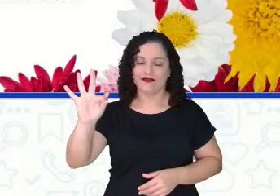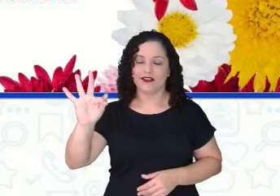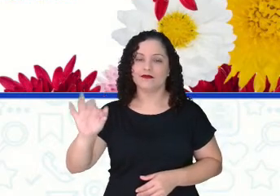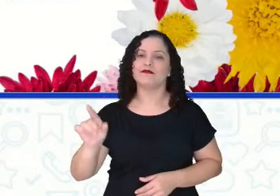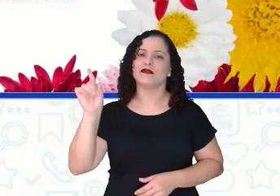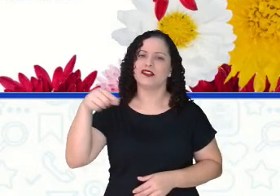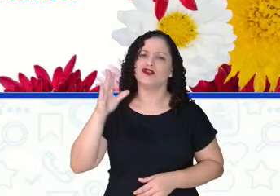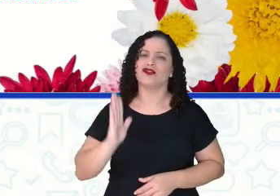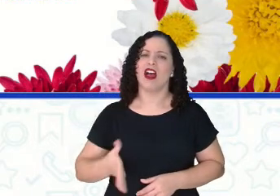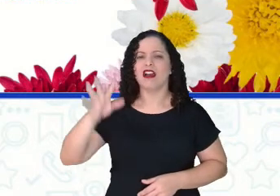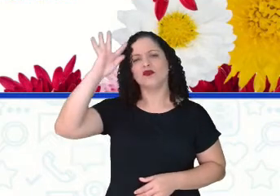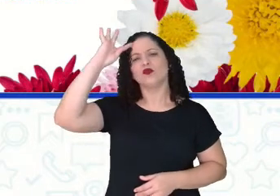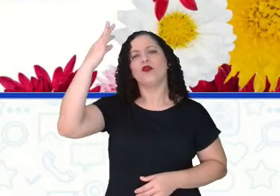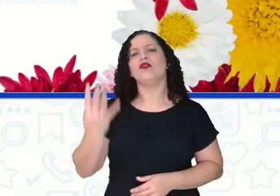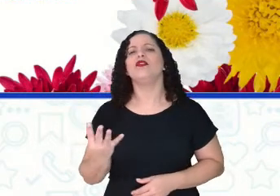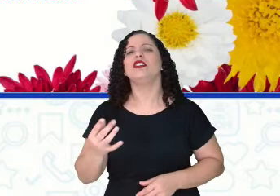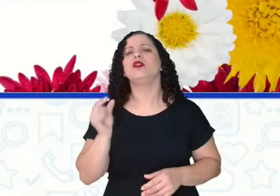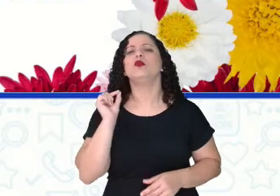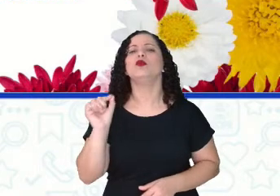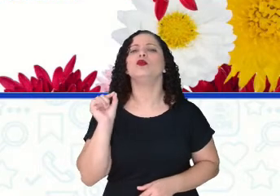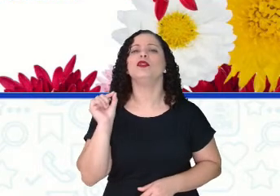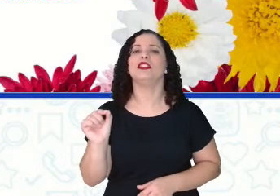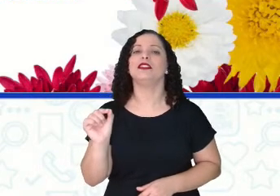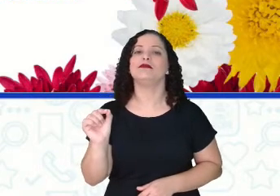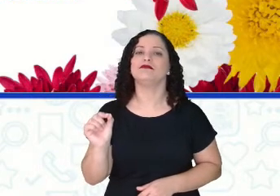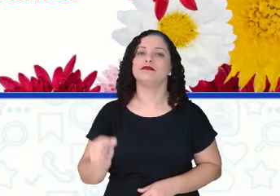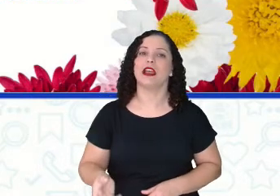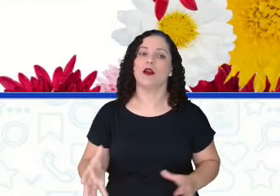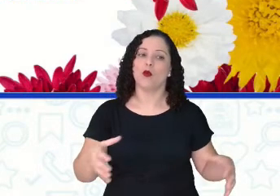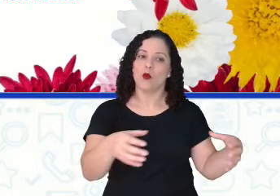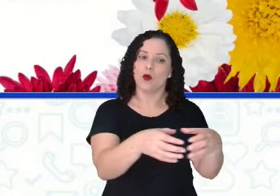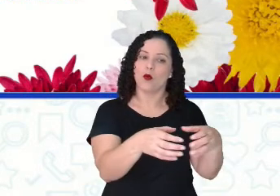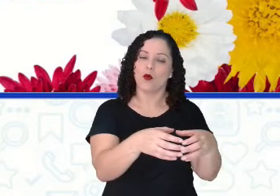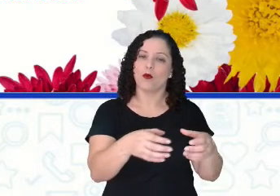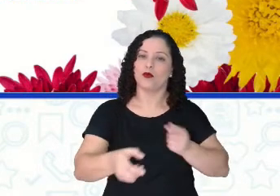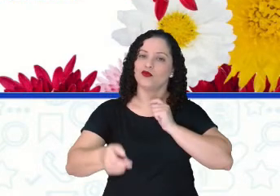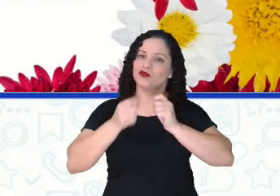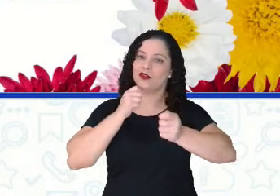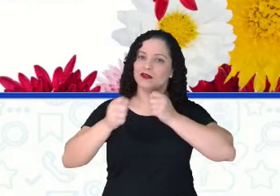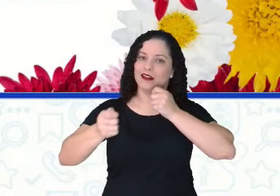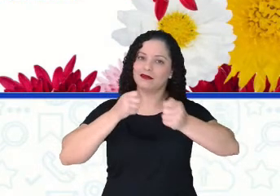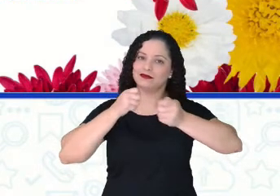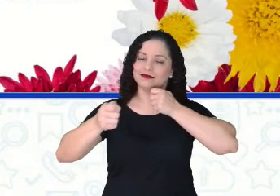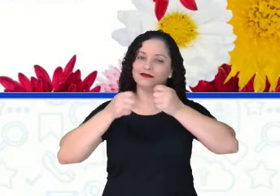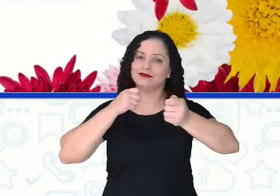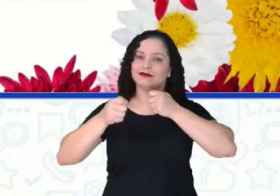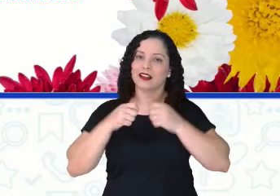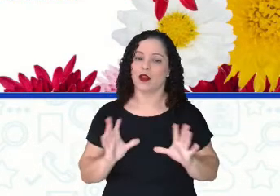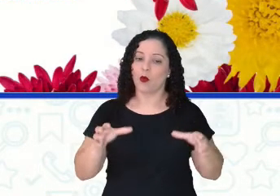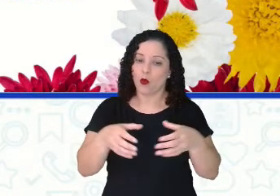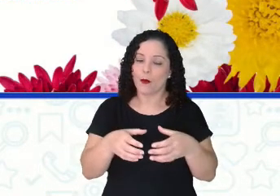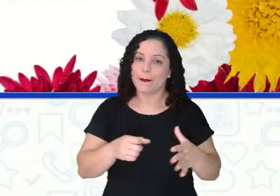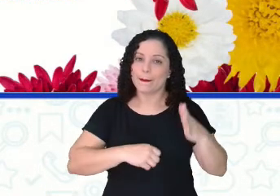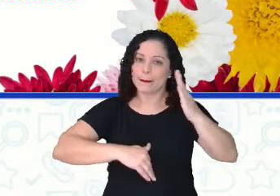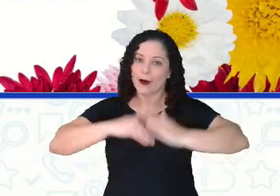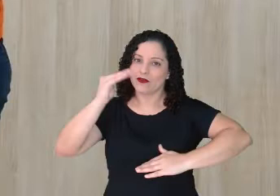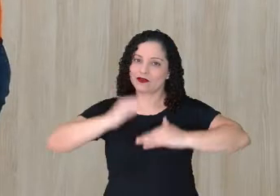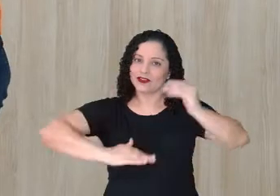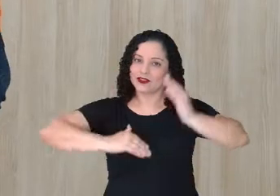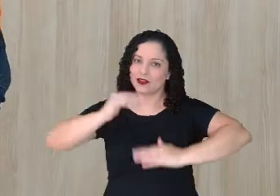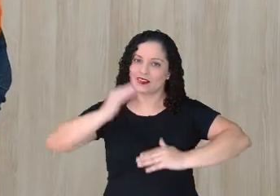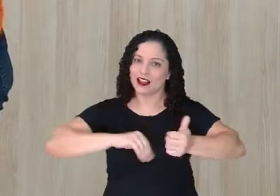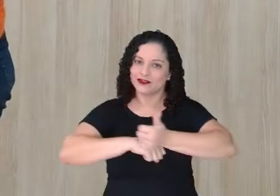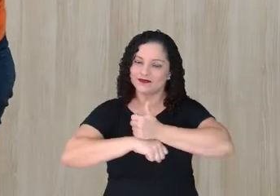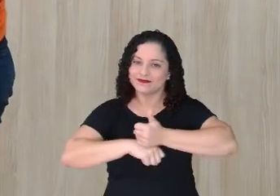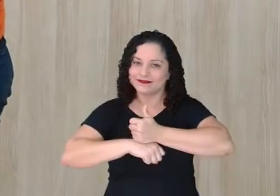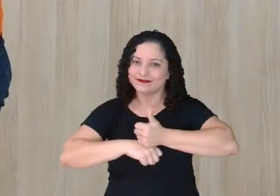estava decidindo sobre quem? Sobre os jornalistas, que são uma categoria de profissionais.